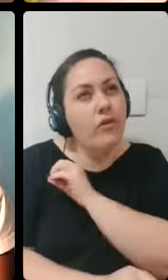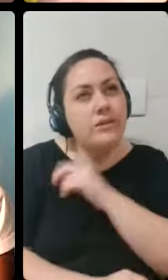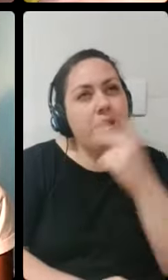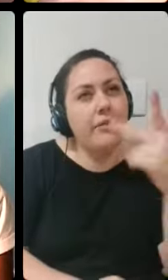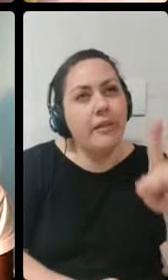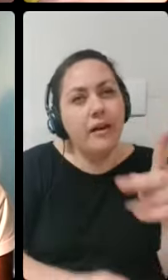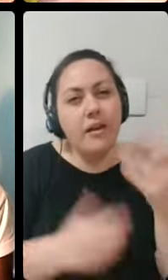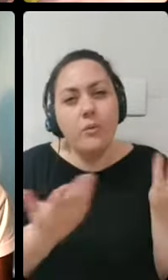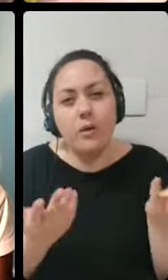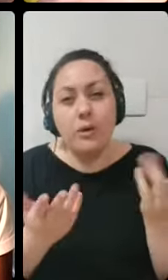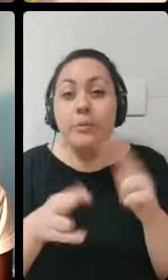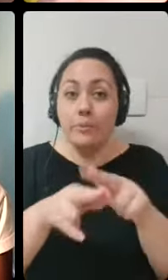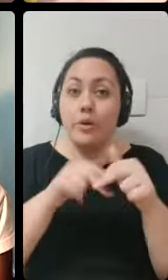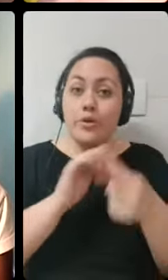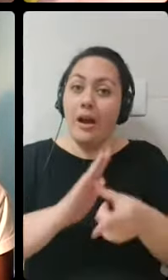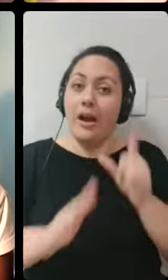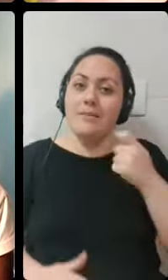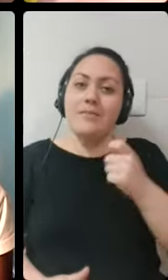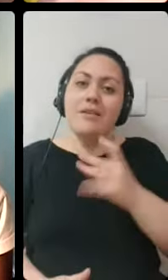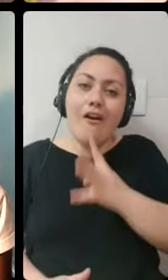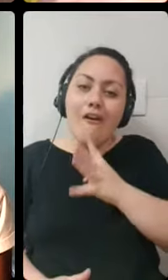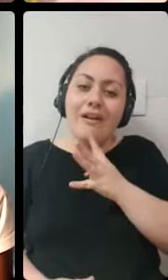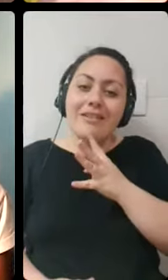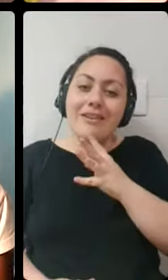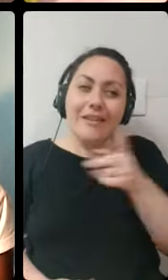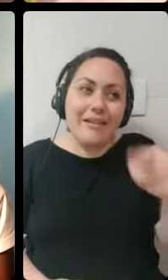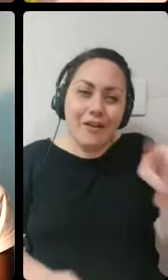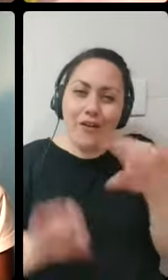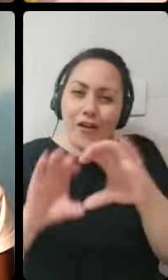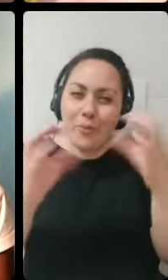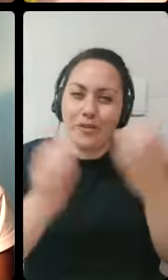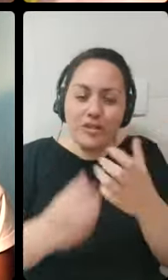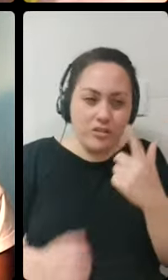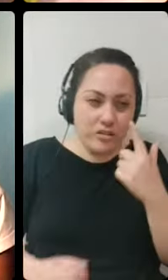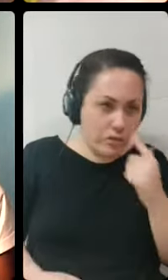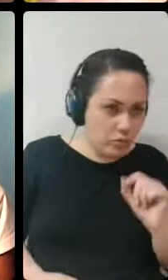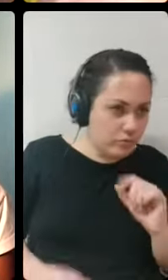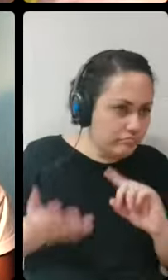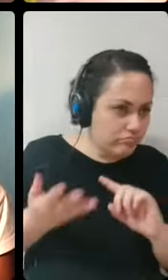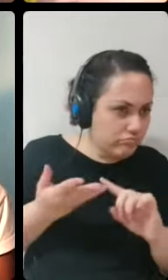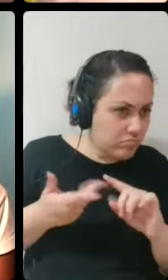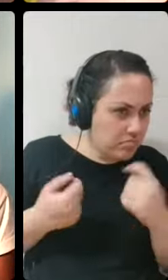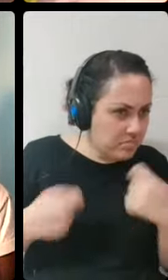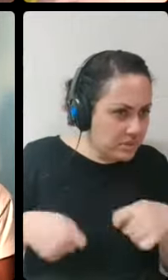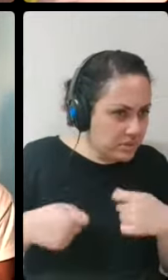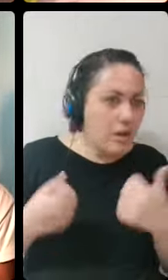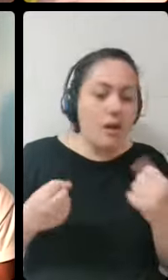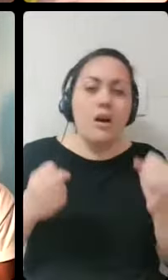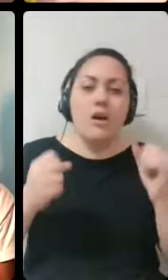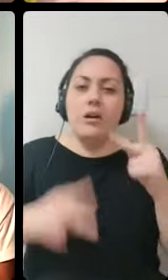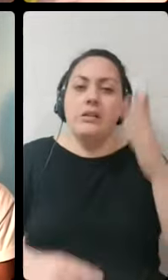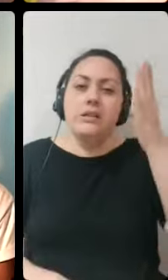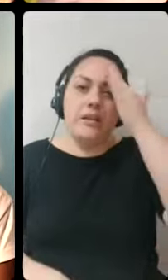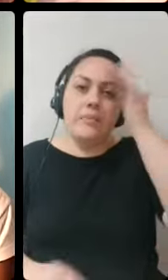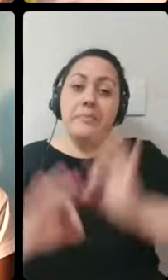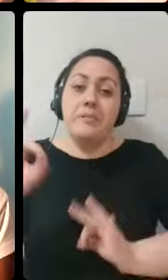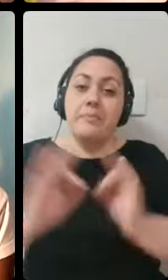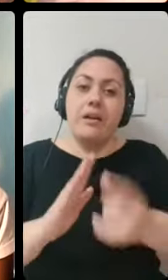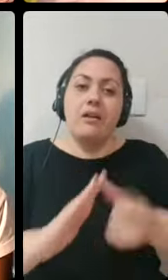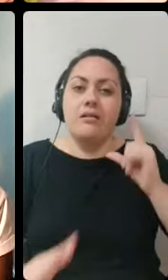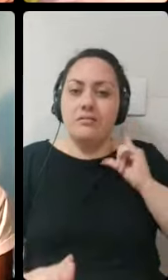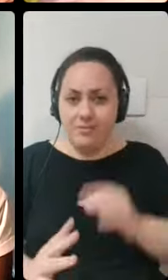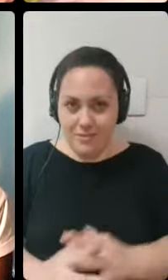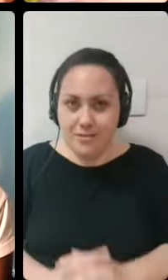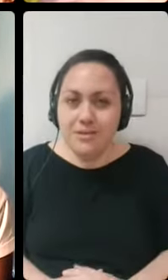conhecer essa comunidade antes, para poder pensar o que que é necessário para poder, né, então, levar para